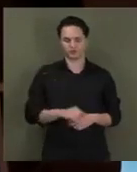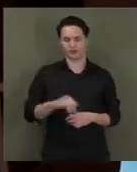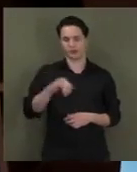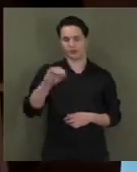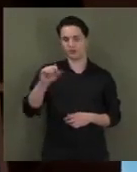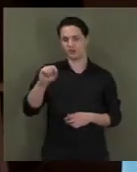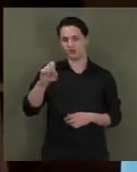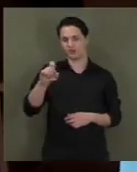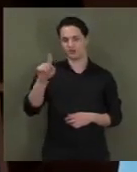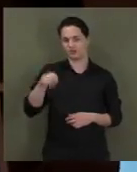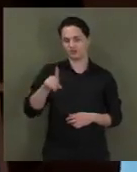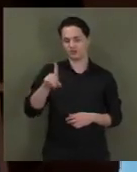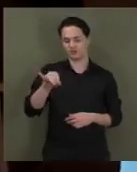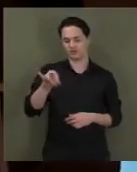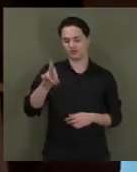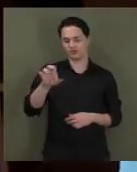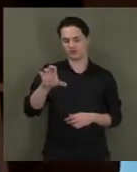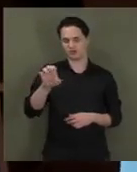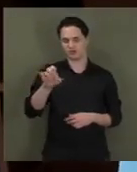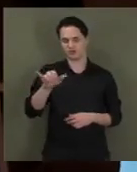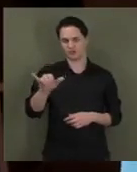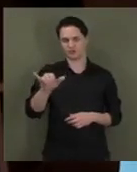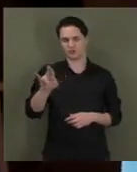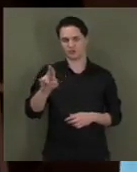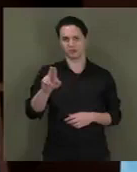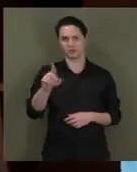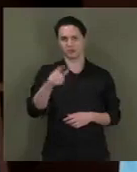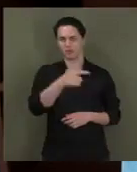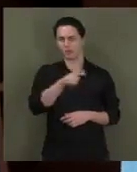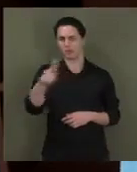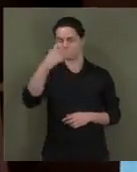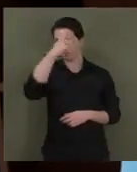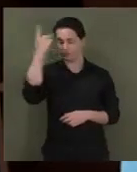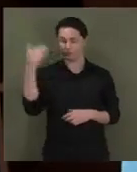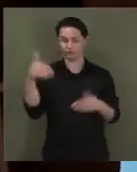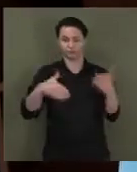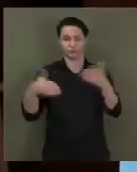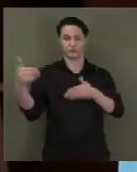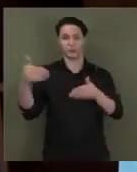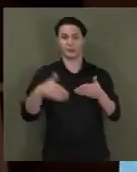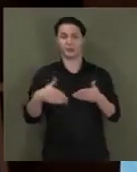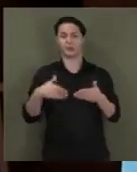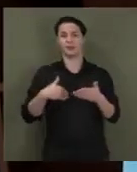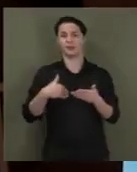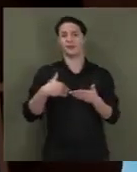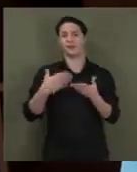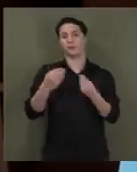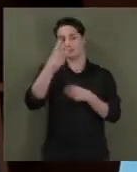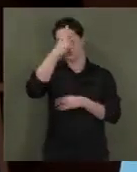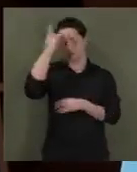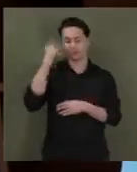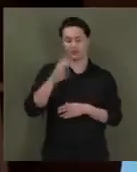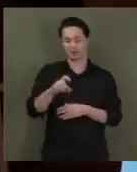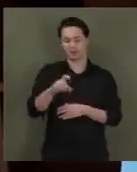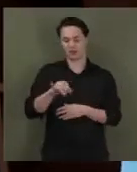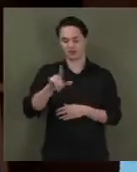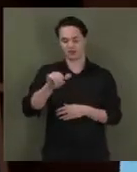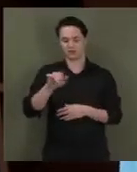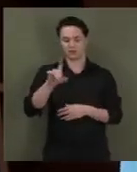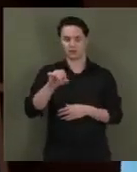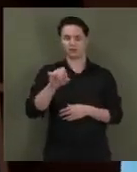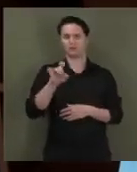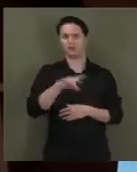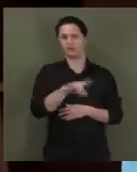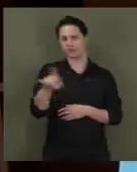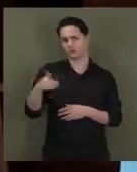tantos outros. Muitos que estiveram nessa sessão foram exilados. Somente quem viveu no